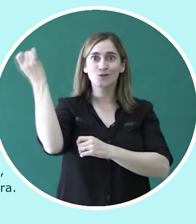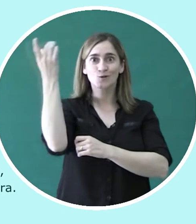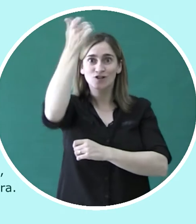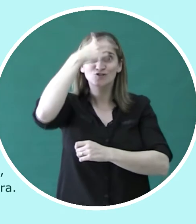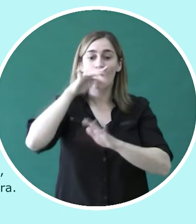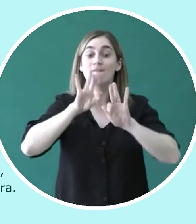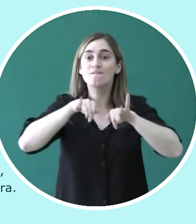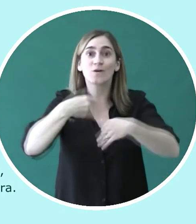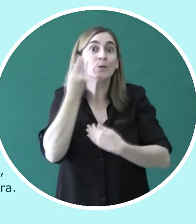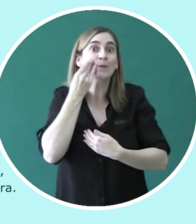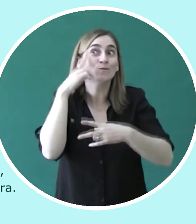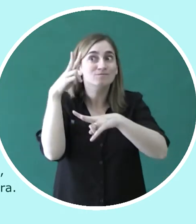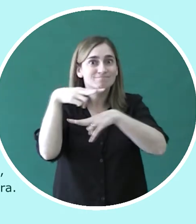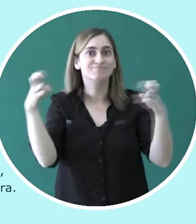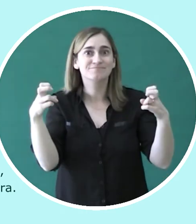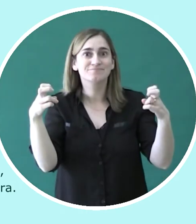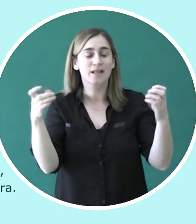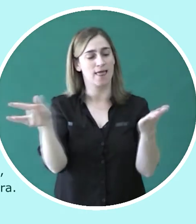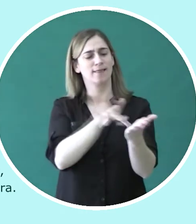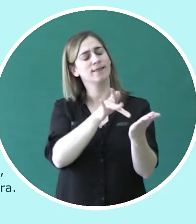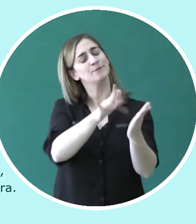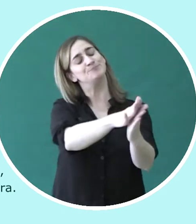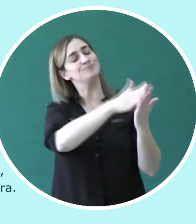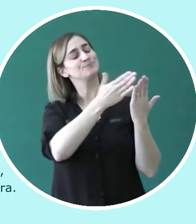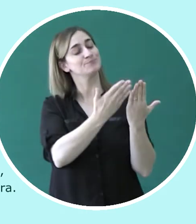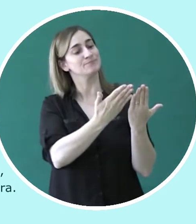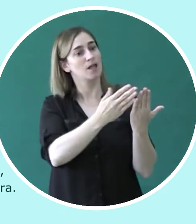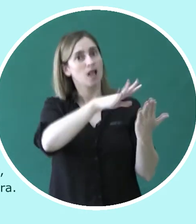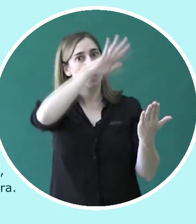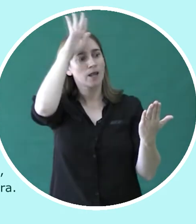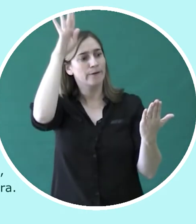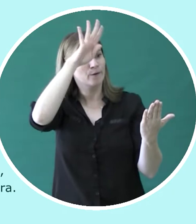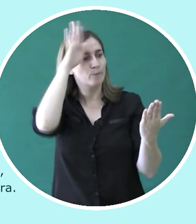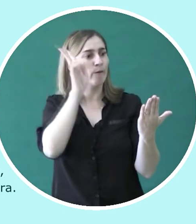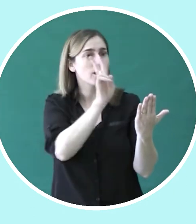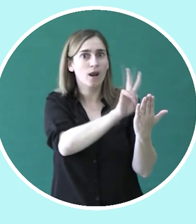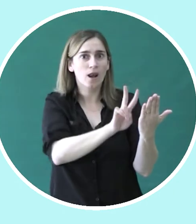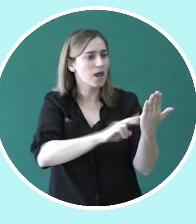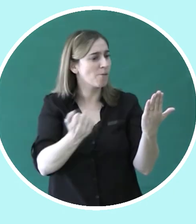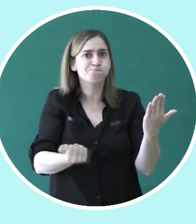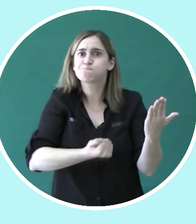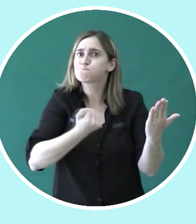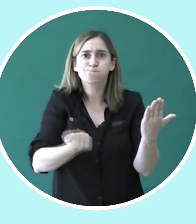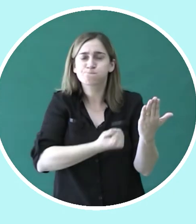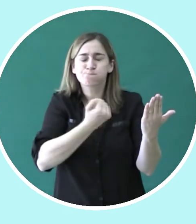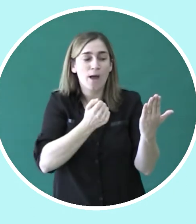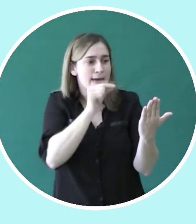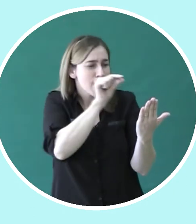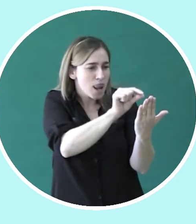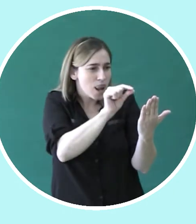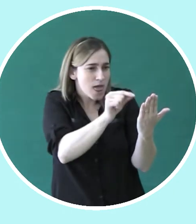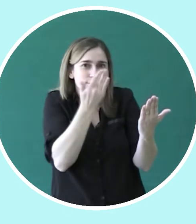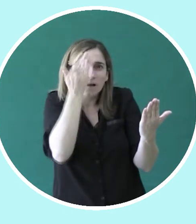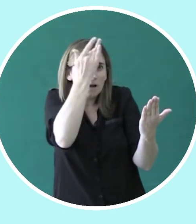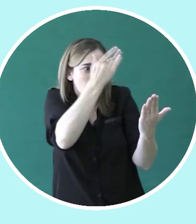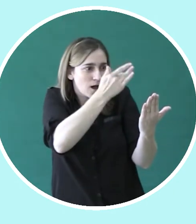podiam descobrir como terminava a aventura. Com o livro aberto, à sua frente, Leopoldo não conseguia